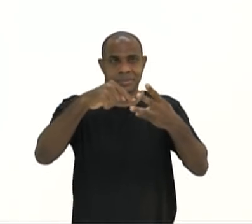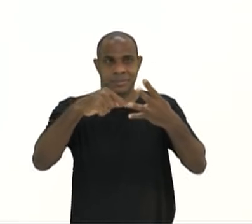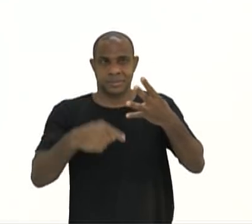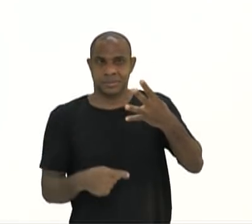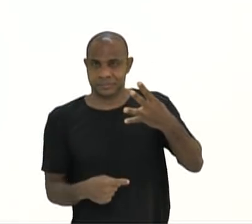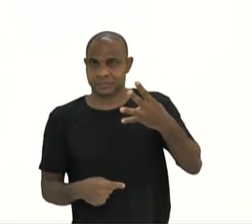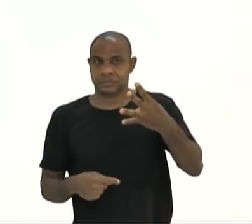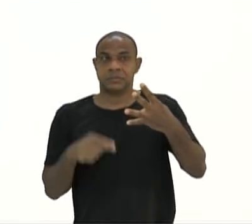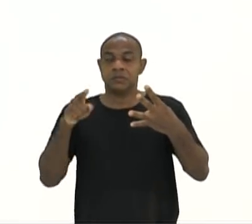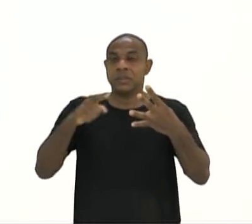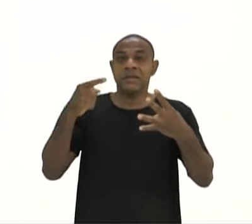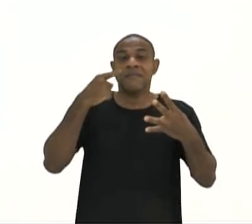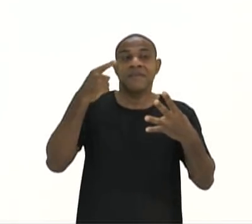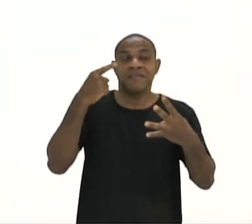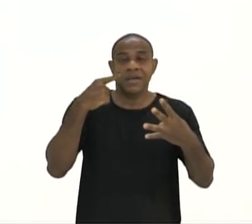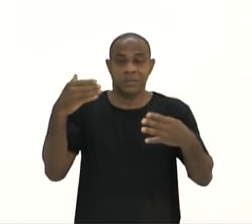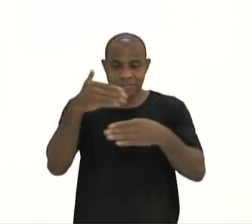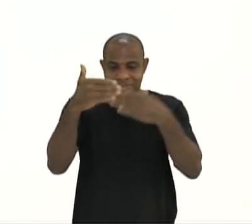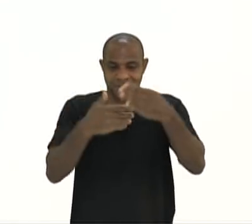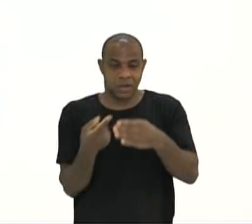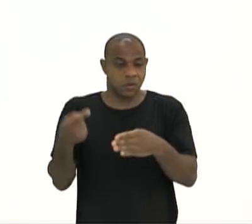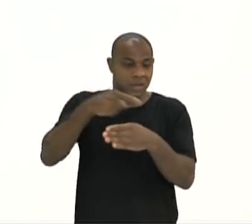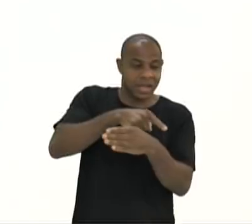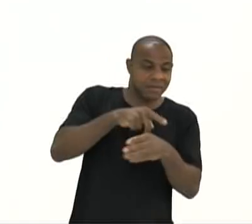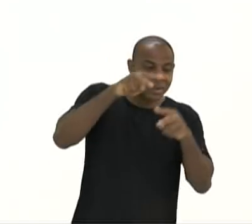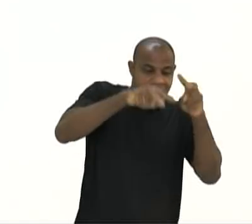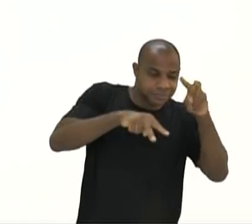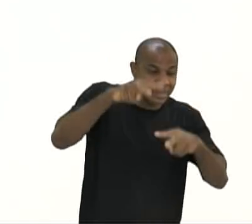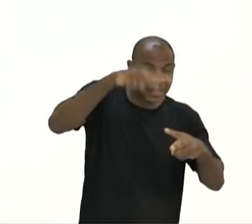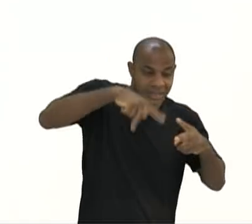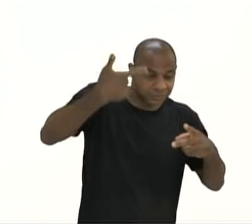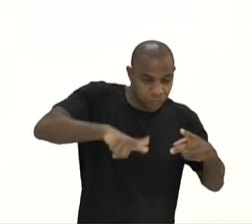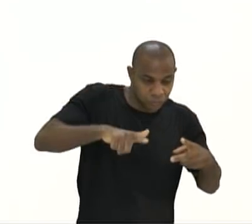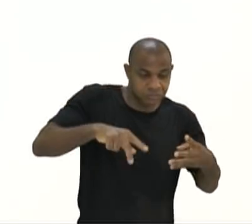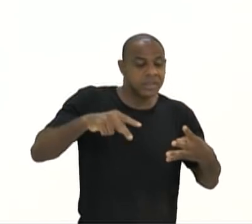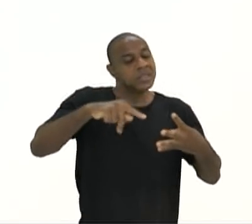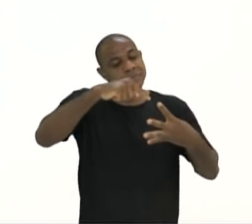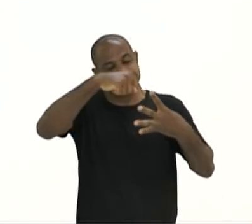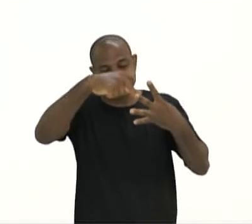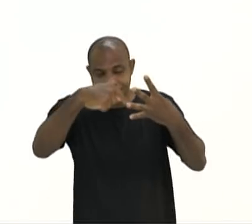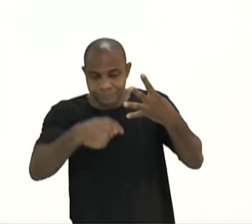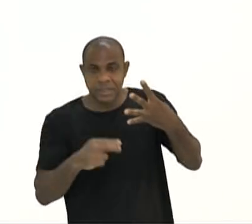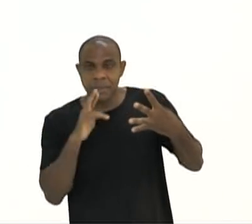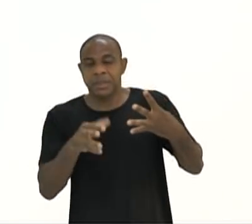Na letra B, o astrolábio, satélites e altímetros. Na